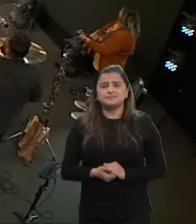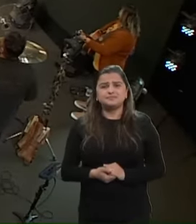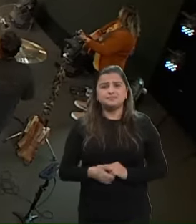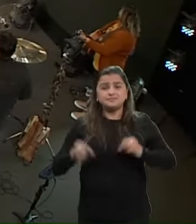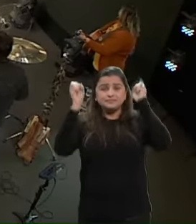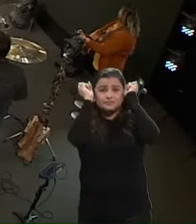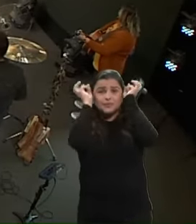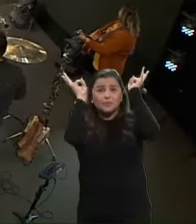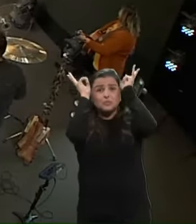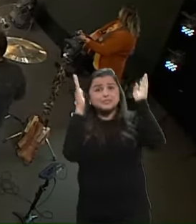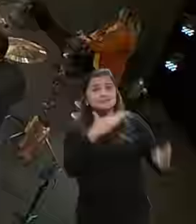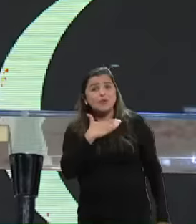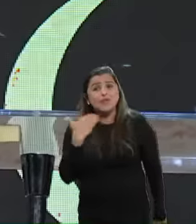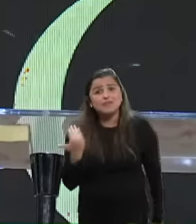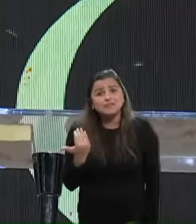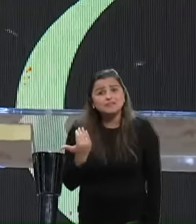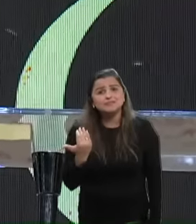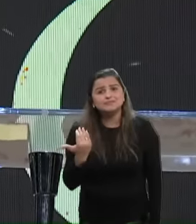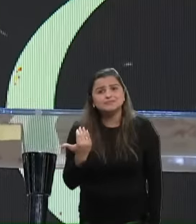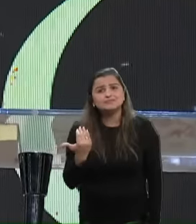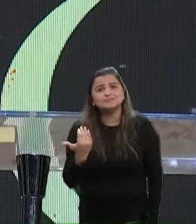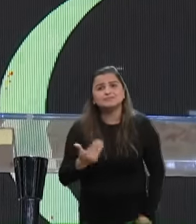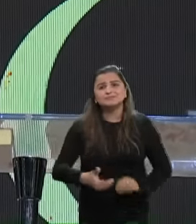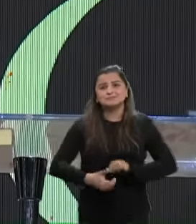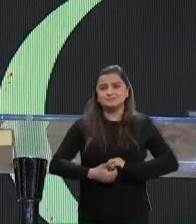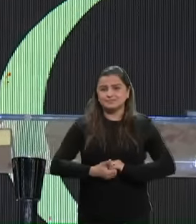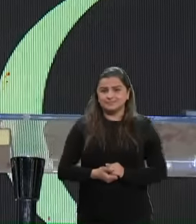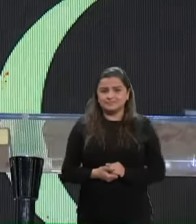Moisés estava morto.